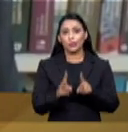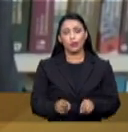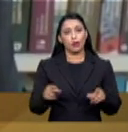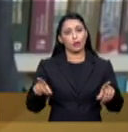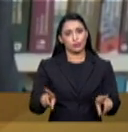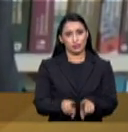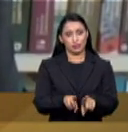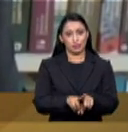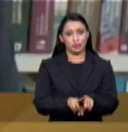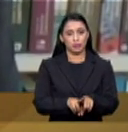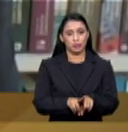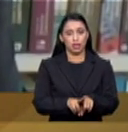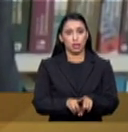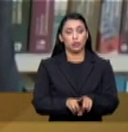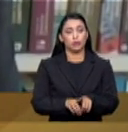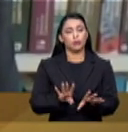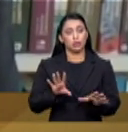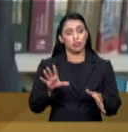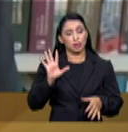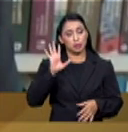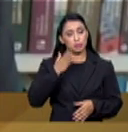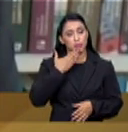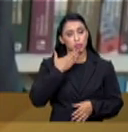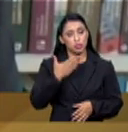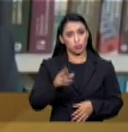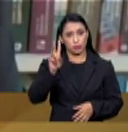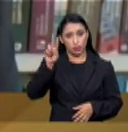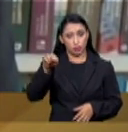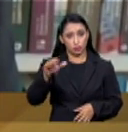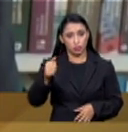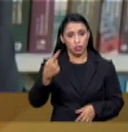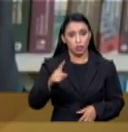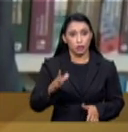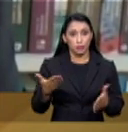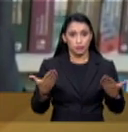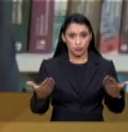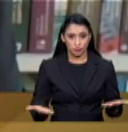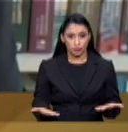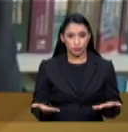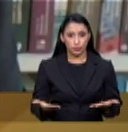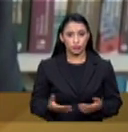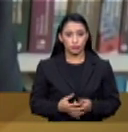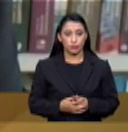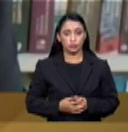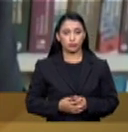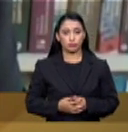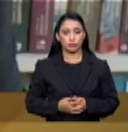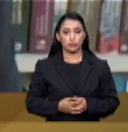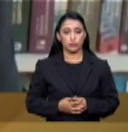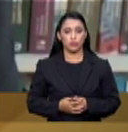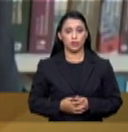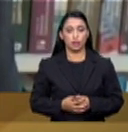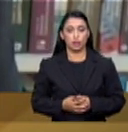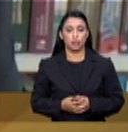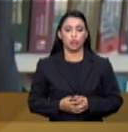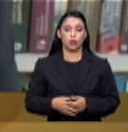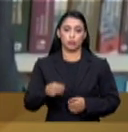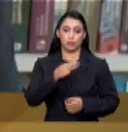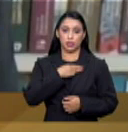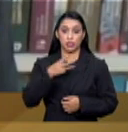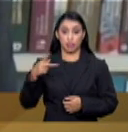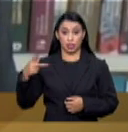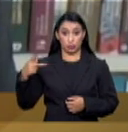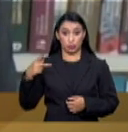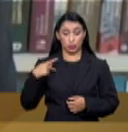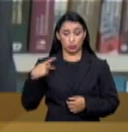perfilhado agora pela União na tribuna. E uma última observação, também a manifestação do Ministério Público vai